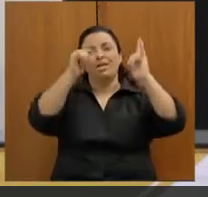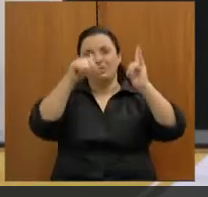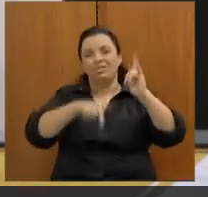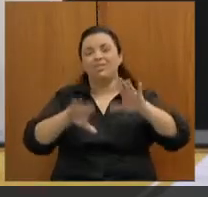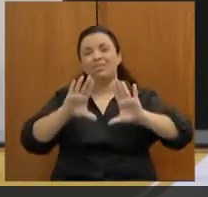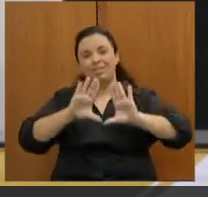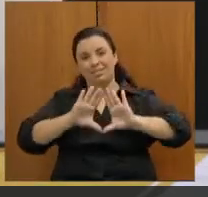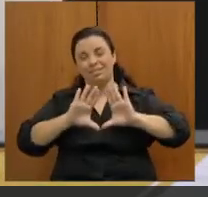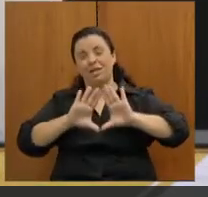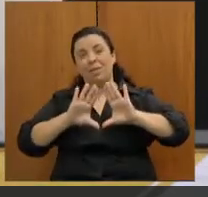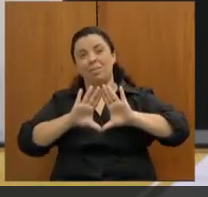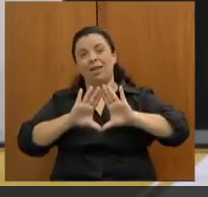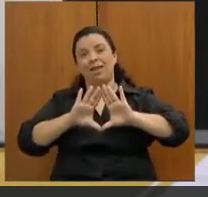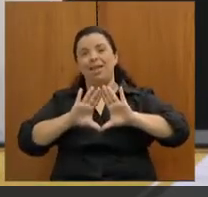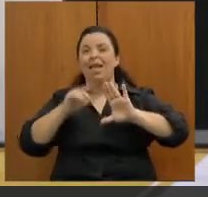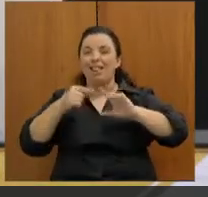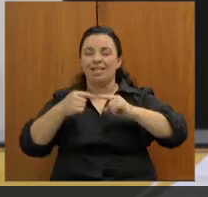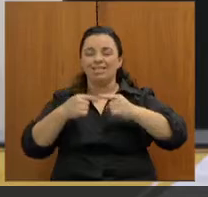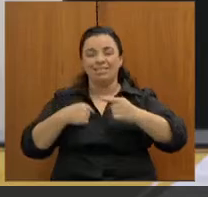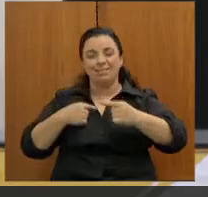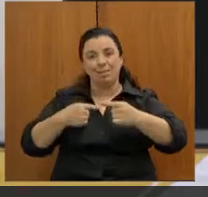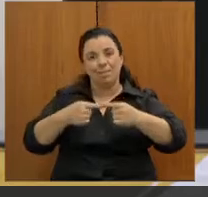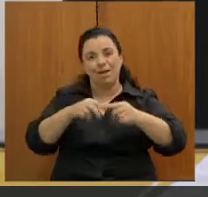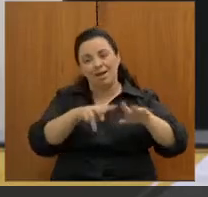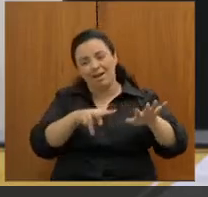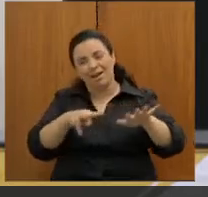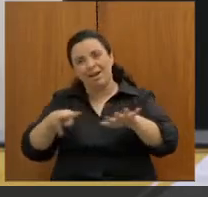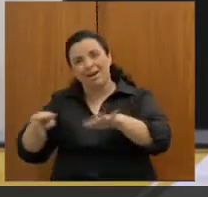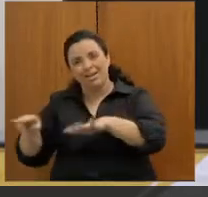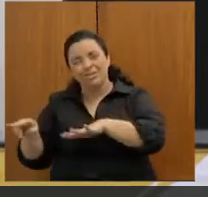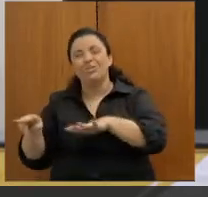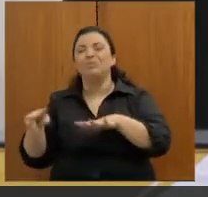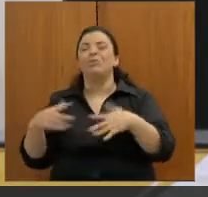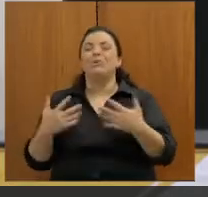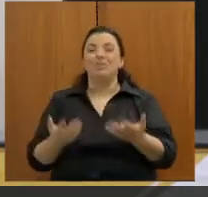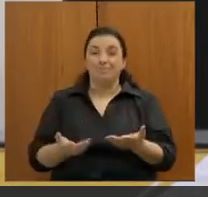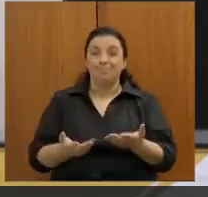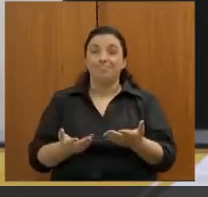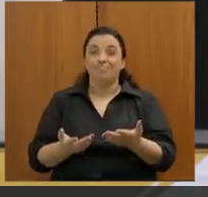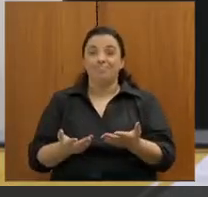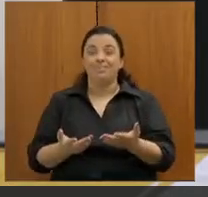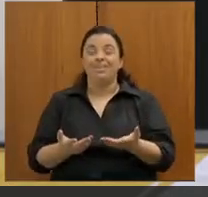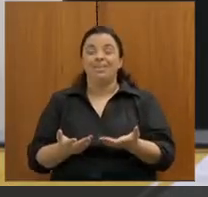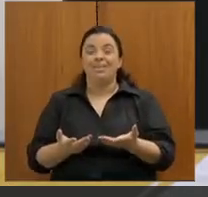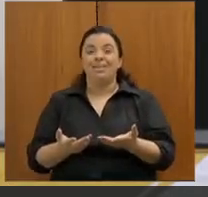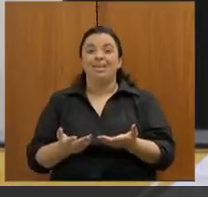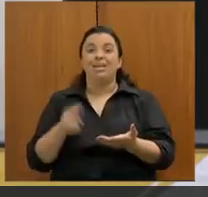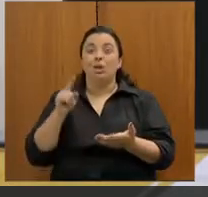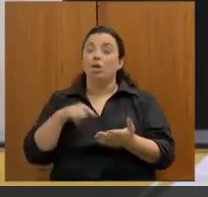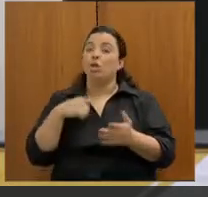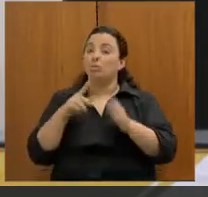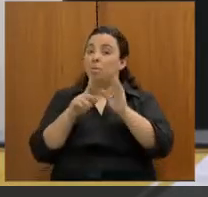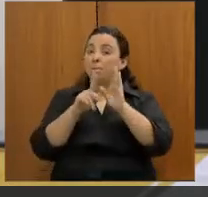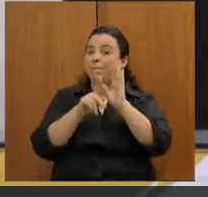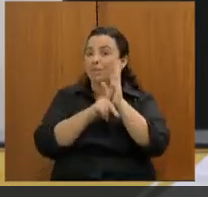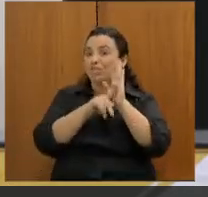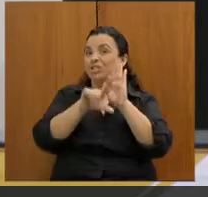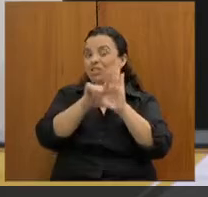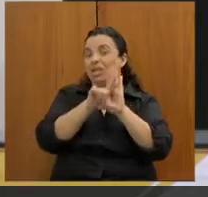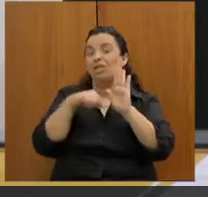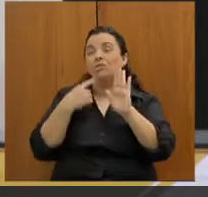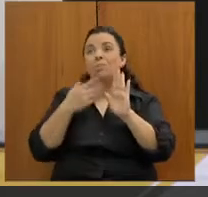Legislativa ao longo dessa semana que ela semana que a gente é inclusive no nosso projeto de lei nós estamos propondo que seja uma